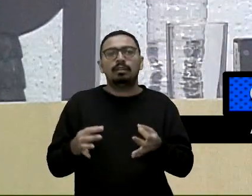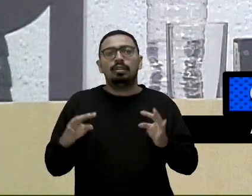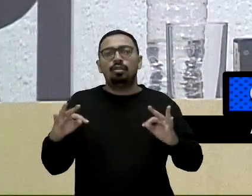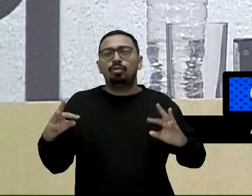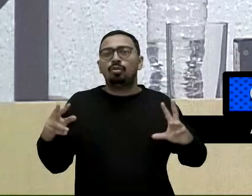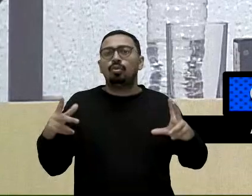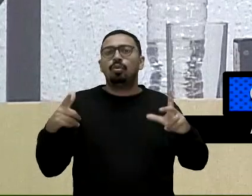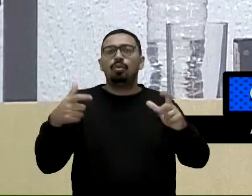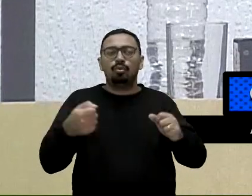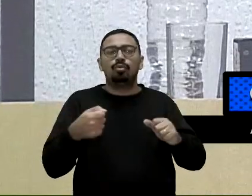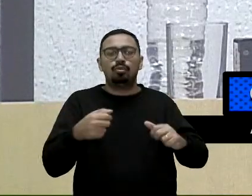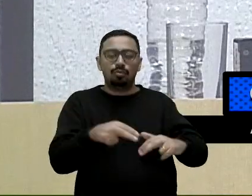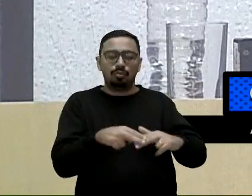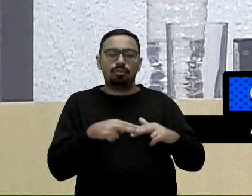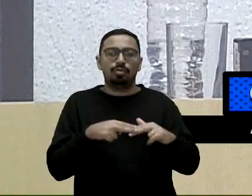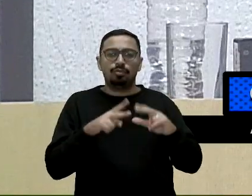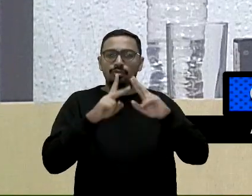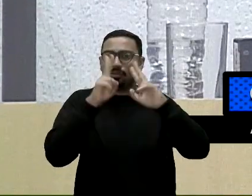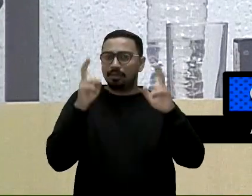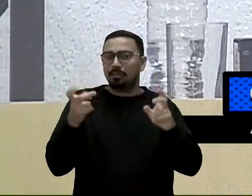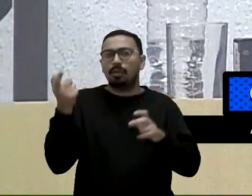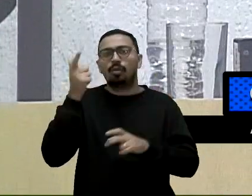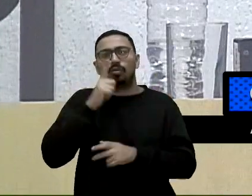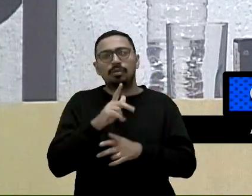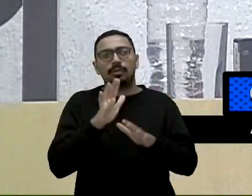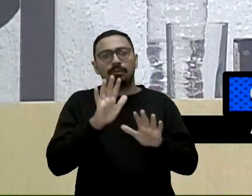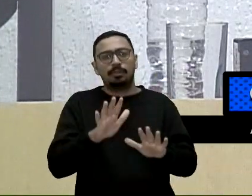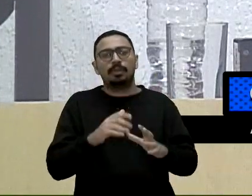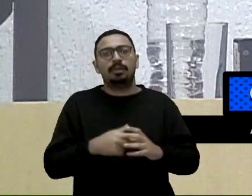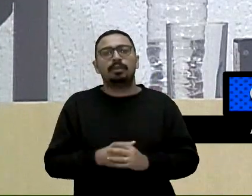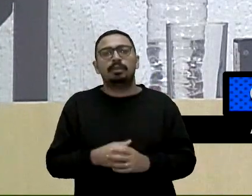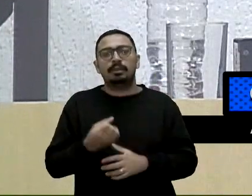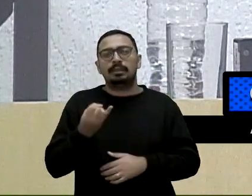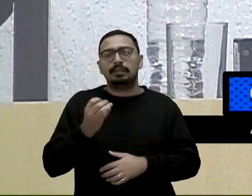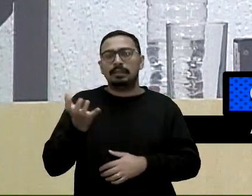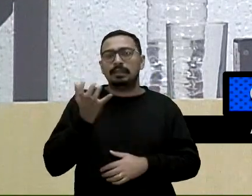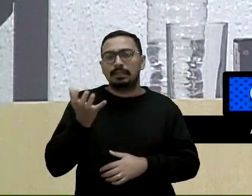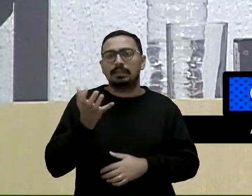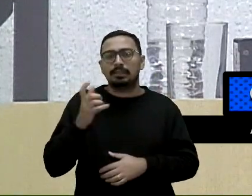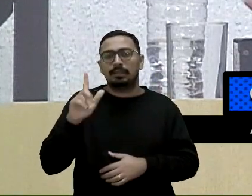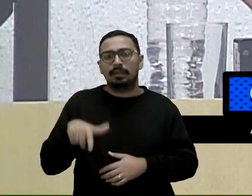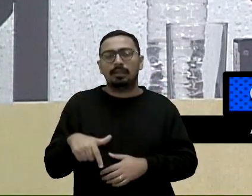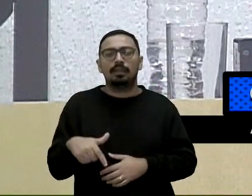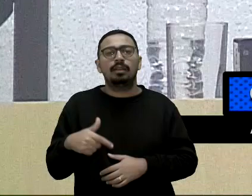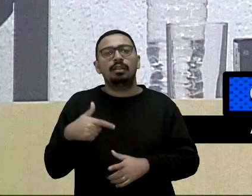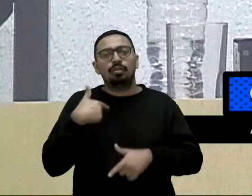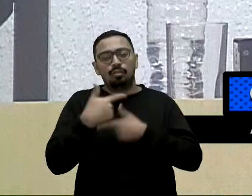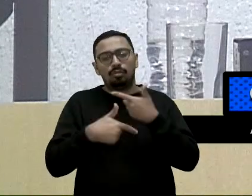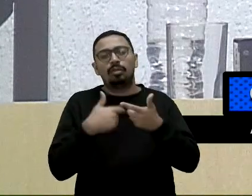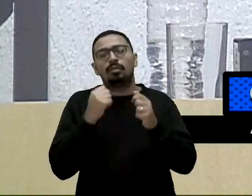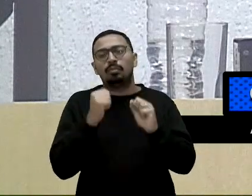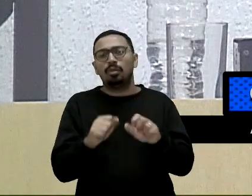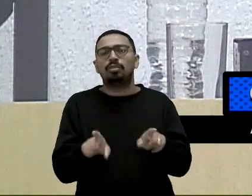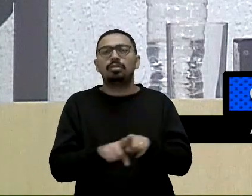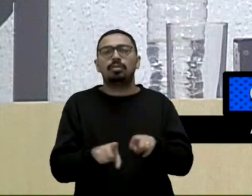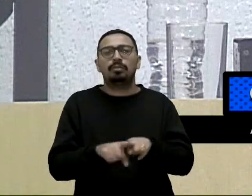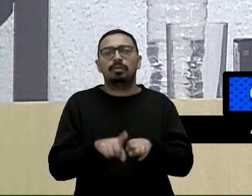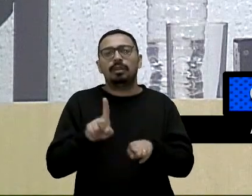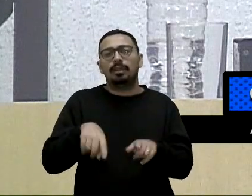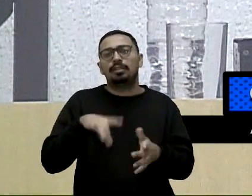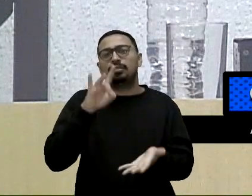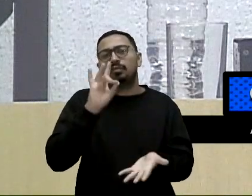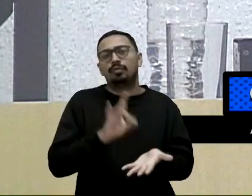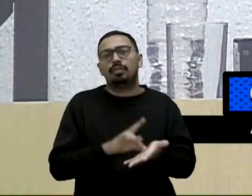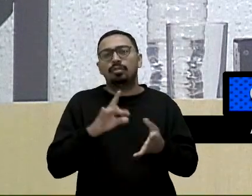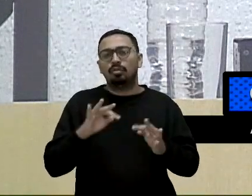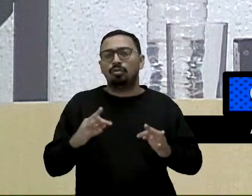todas as causas, muitas vezes. Mas toda causa que quisermos abraçar, nós podemos. Essa é uma luta realmente coletiva e todas